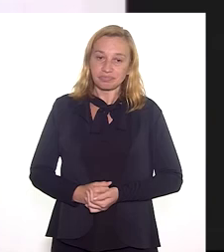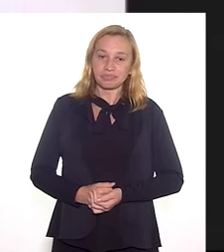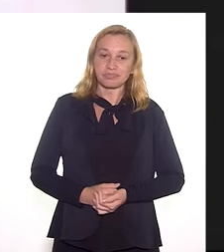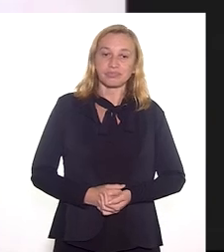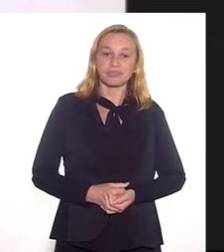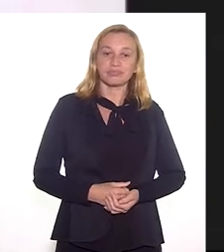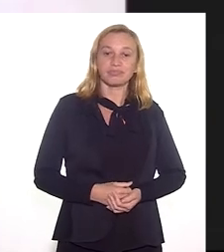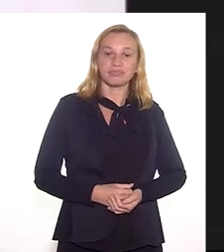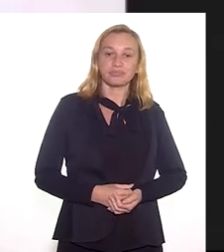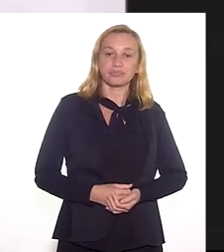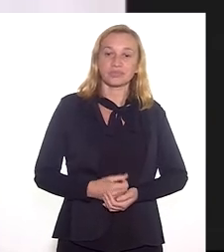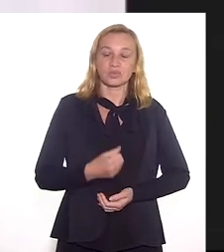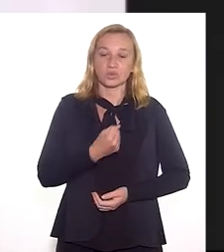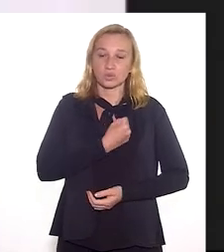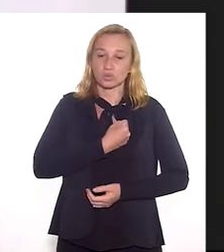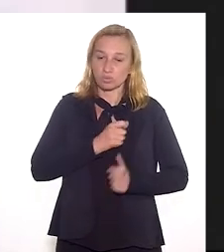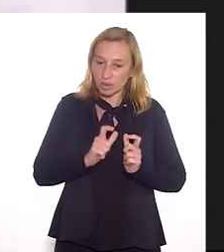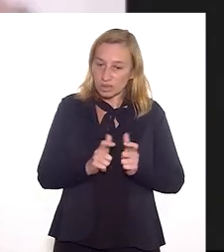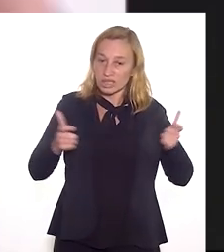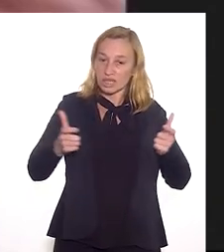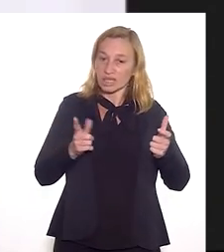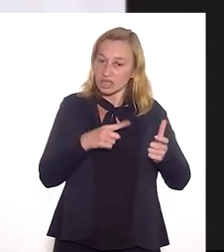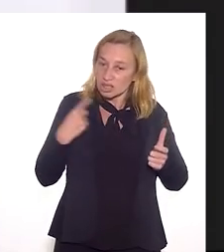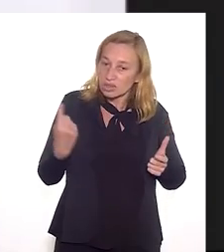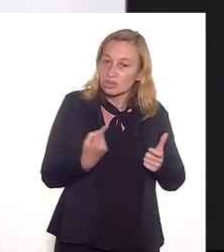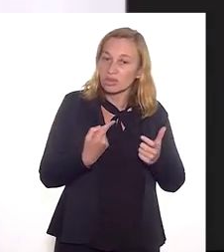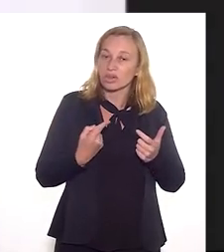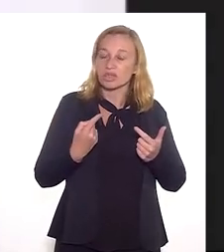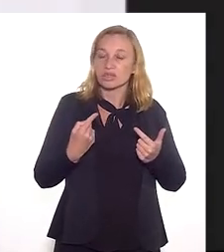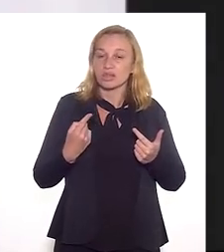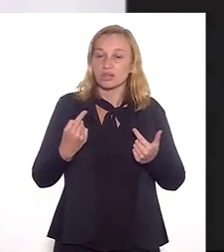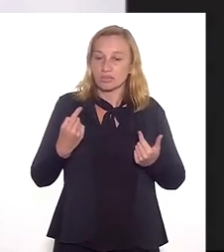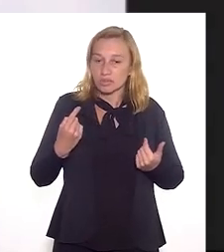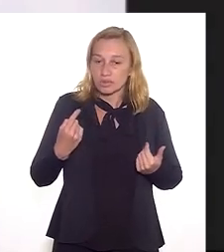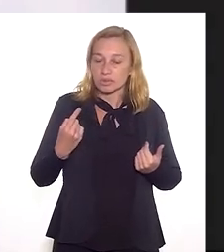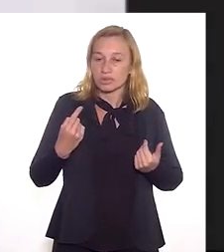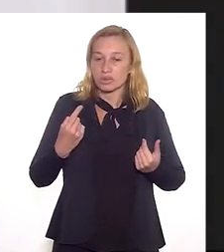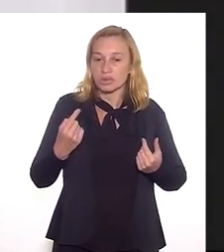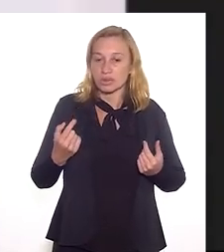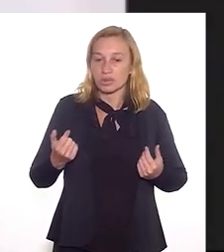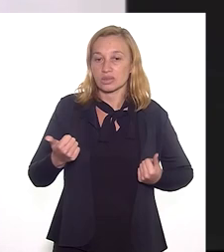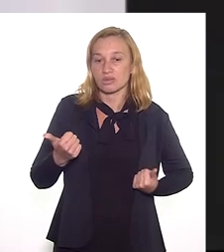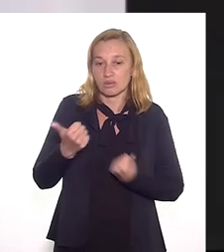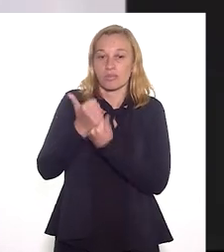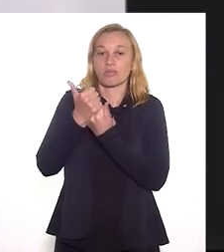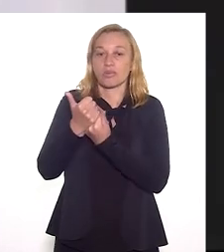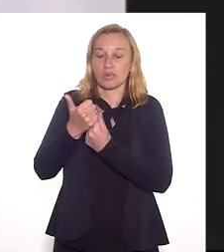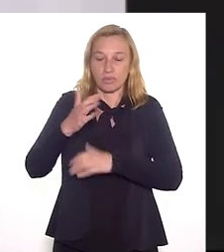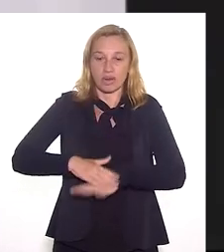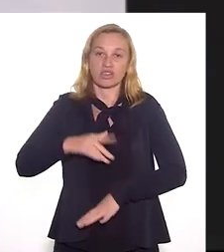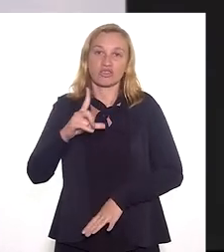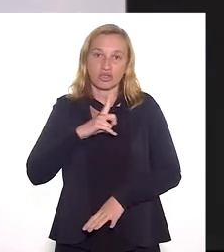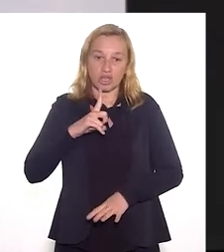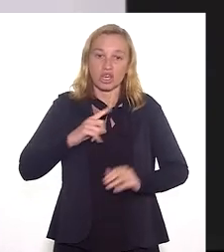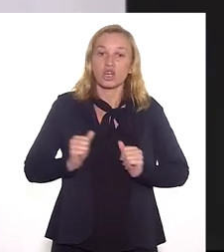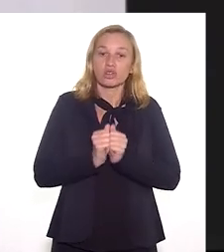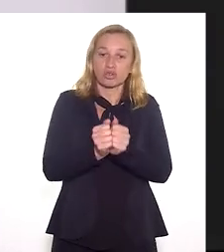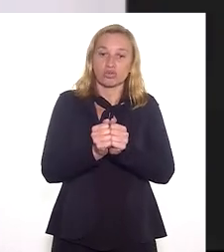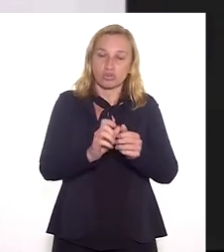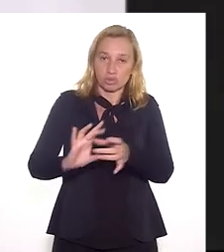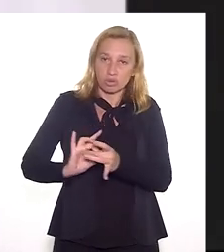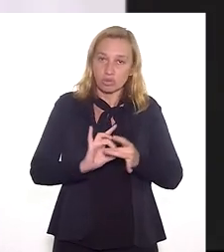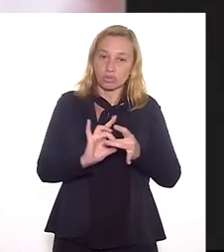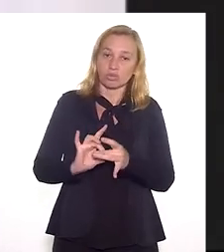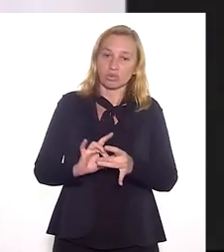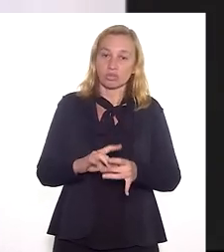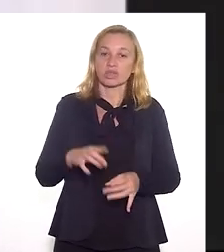daquelas coisas que a dose pode ser alta aqui, que a gente vai sempre se beneficiar de ter um ecossistema coeso